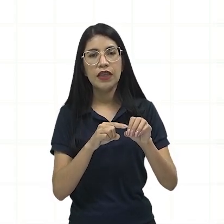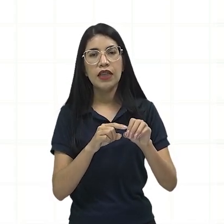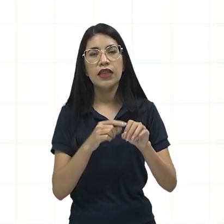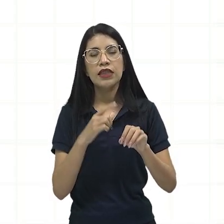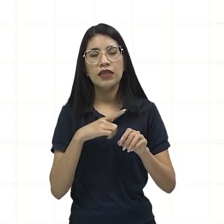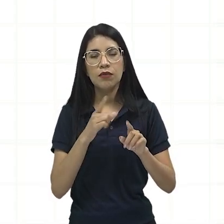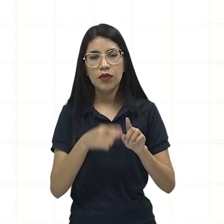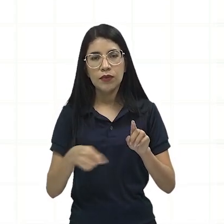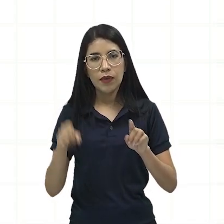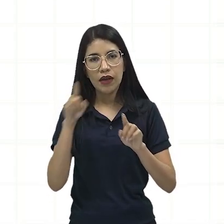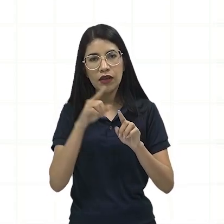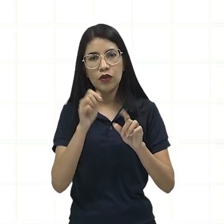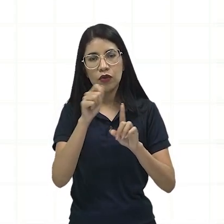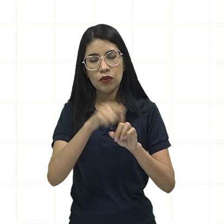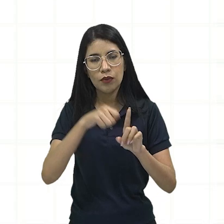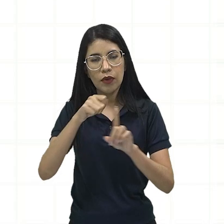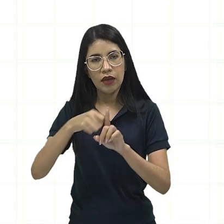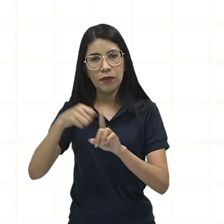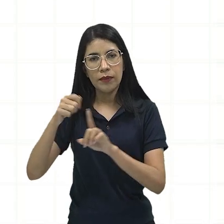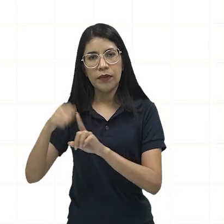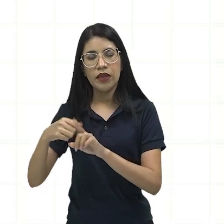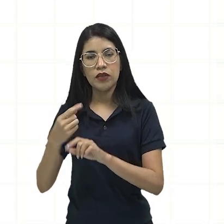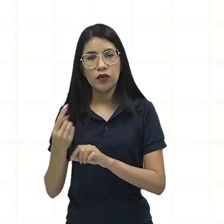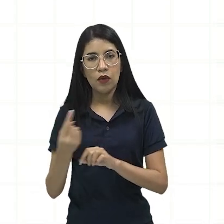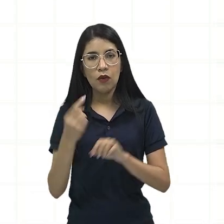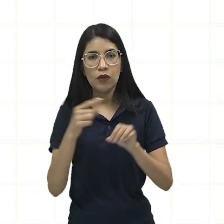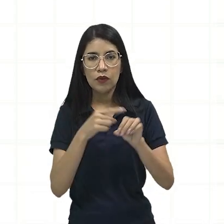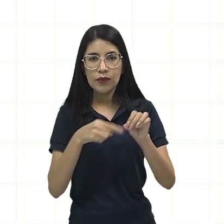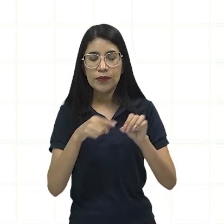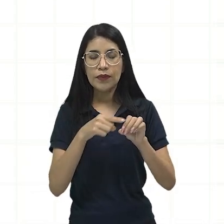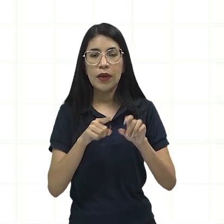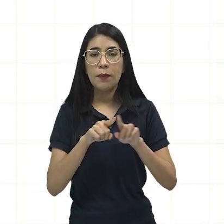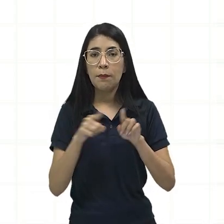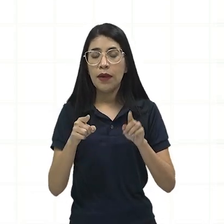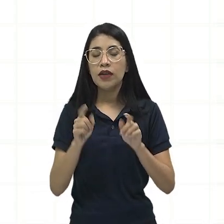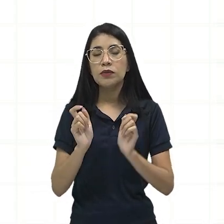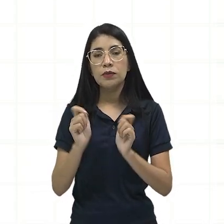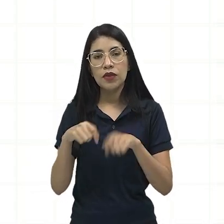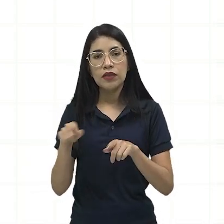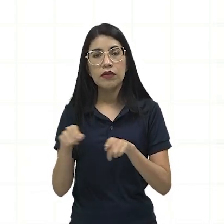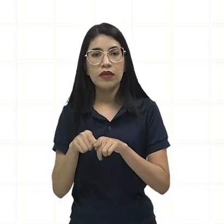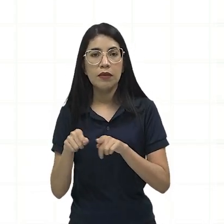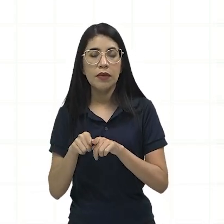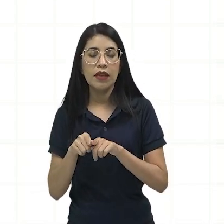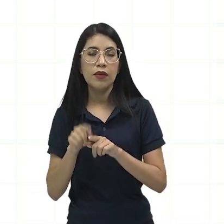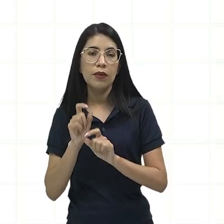cada ciclo menstrual. Mas existem algumas situações em que a mulher ela pode